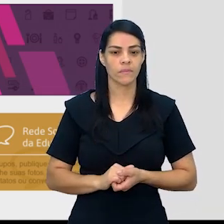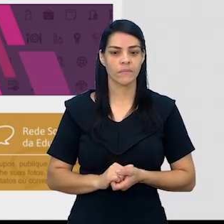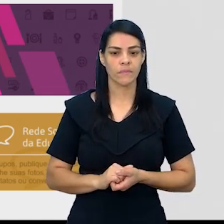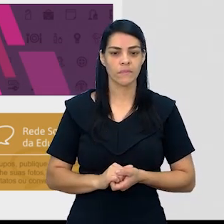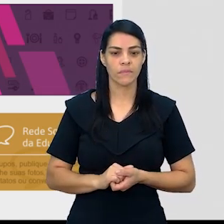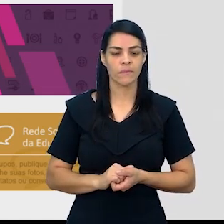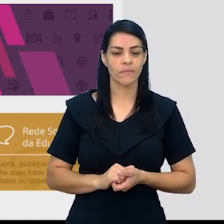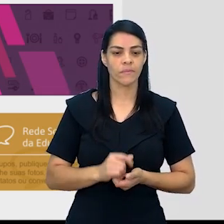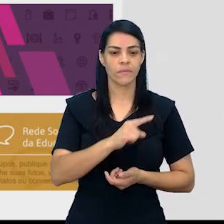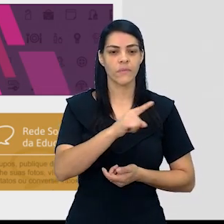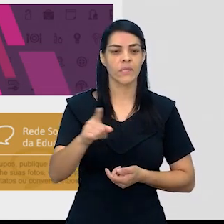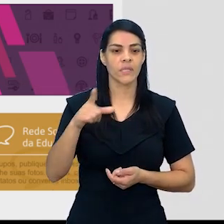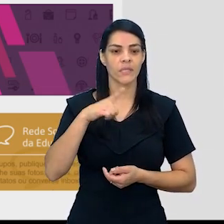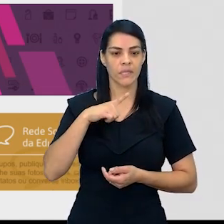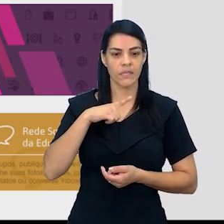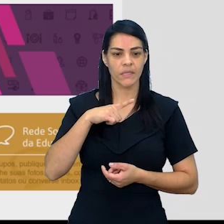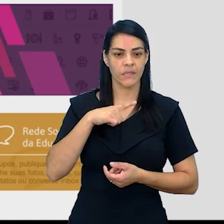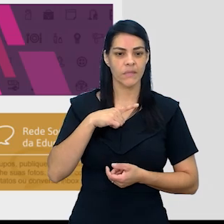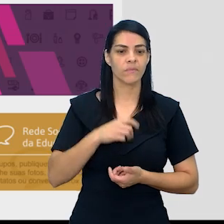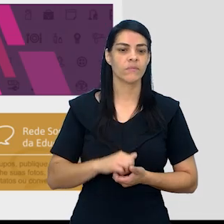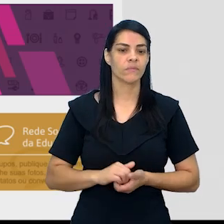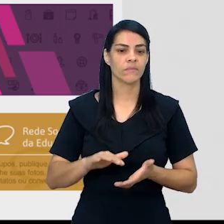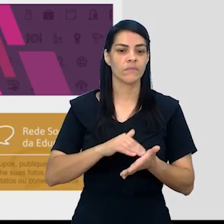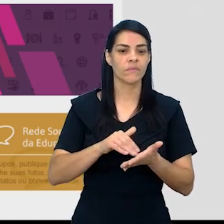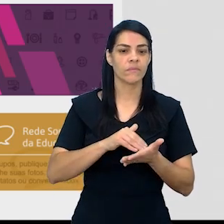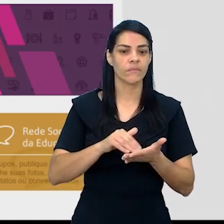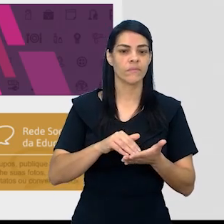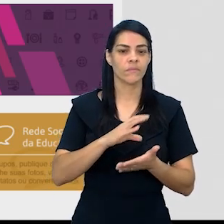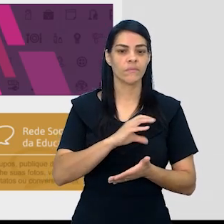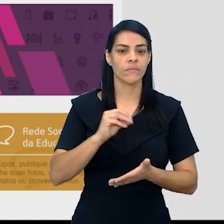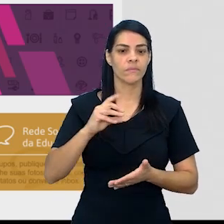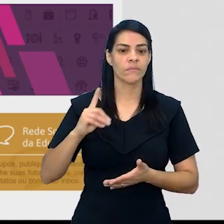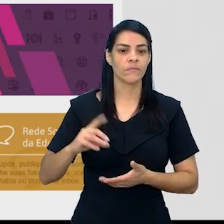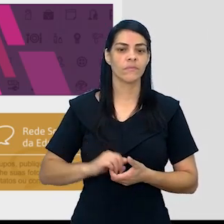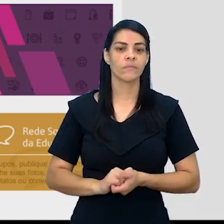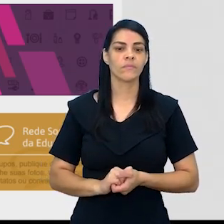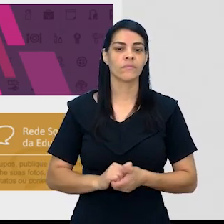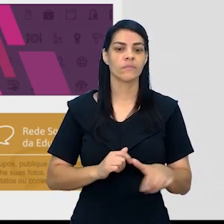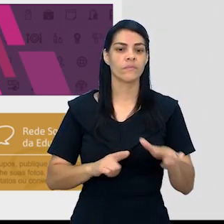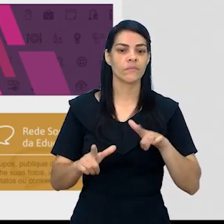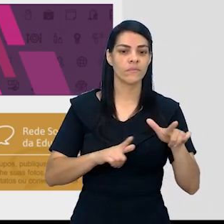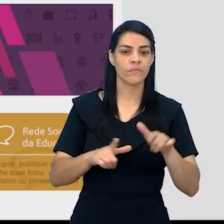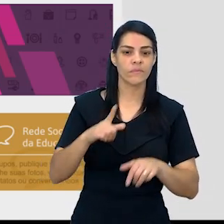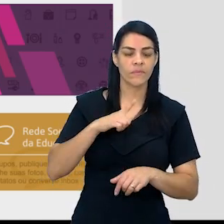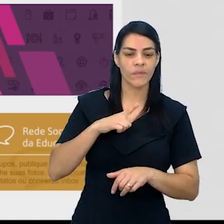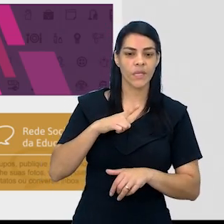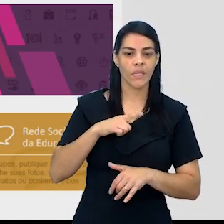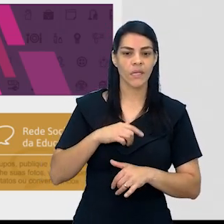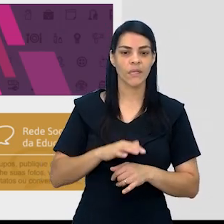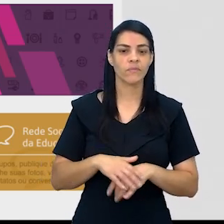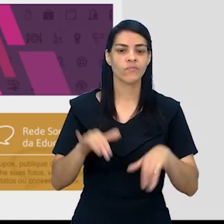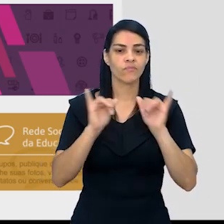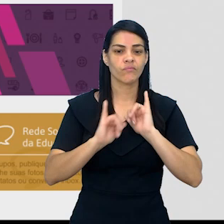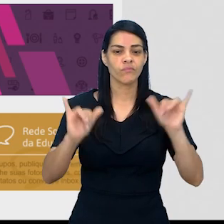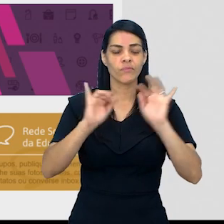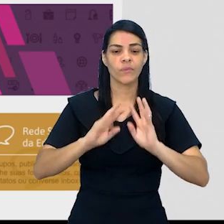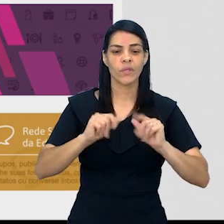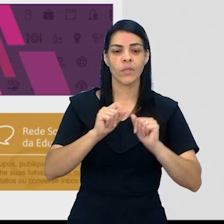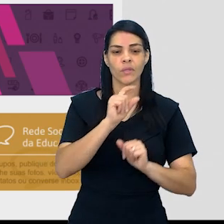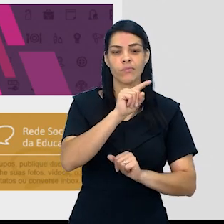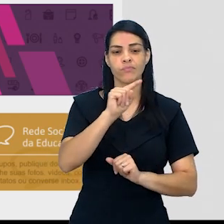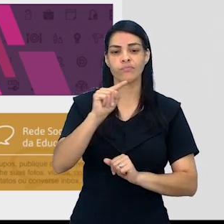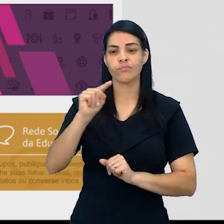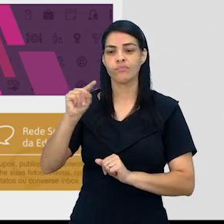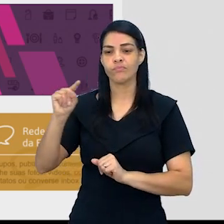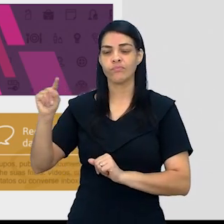vocês têm aí essas abinhas secretaria Coordenadoria serviços tem essas abinhas nós